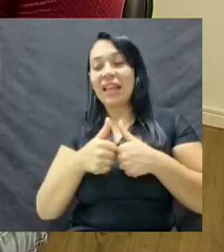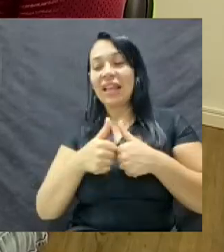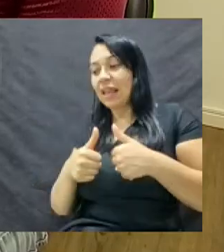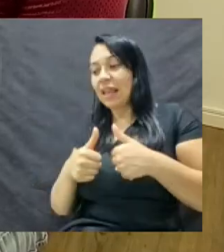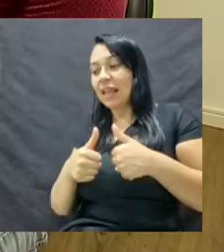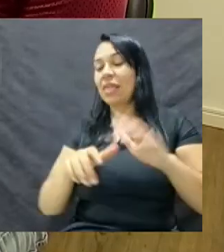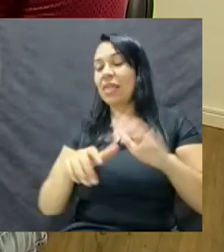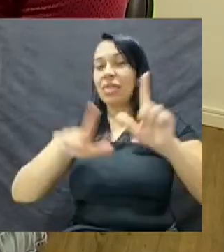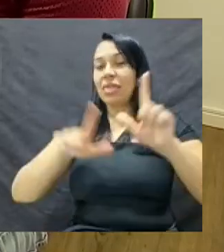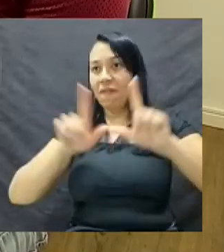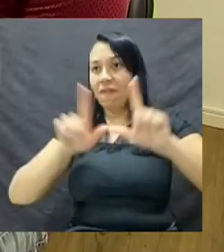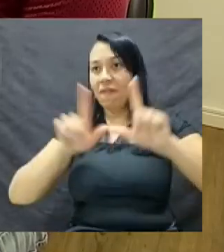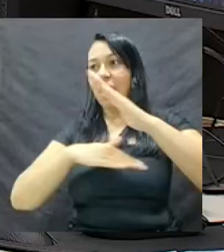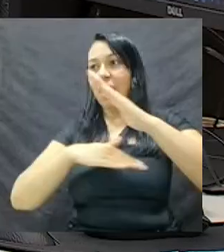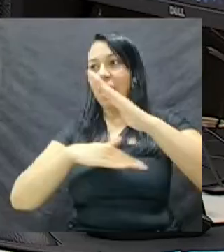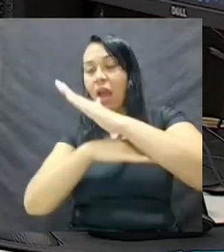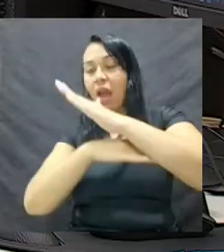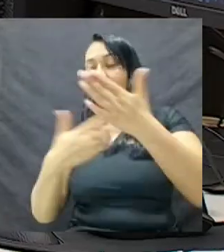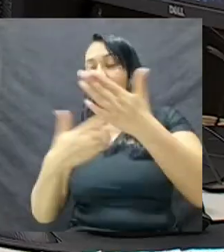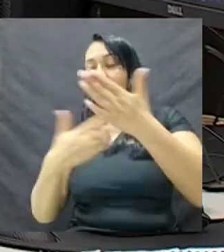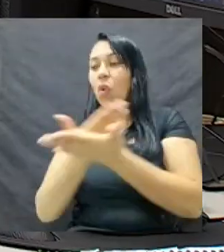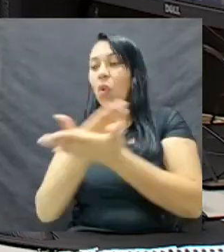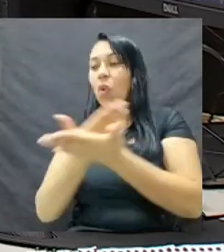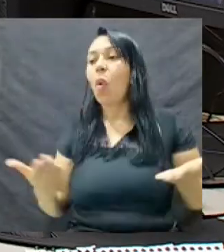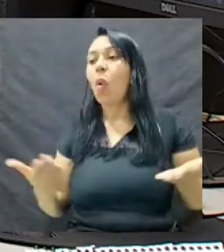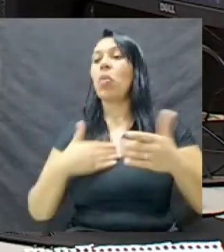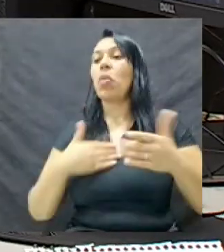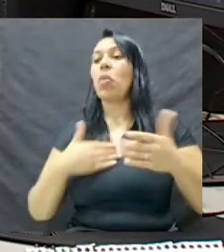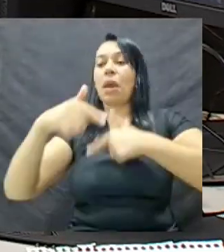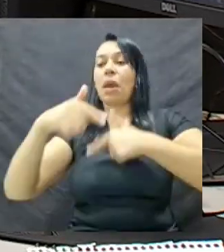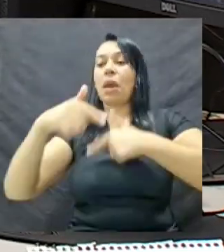funcionamento administrativo aqui da Câmara Municipal de Campinas.